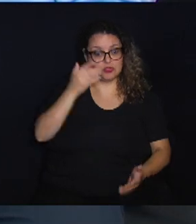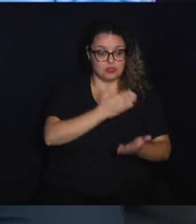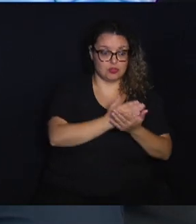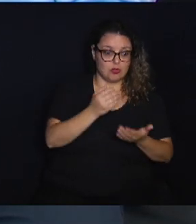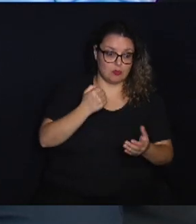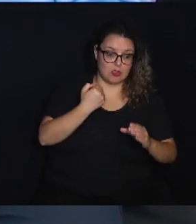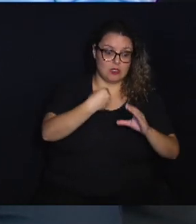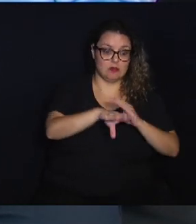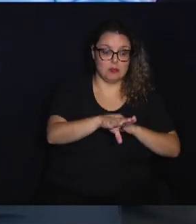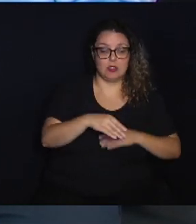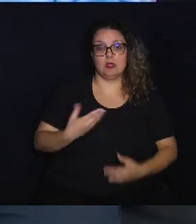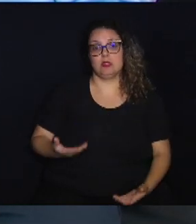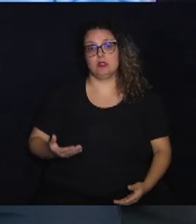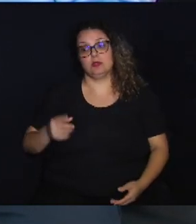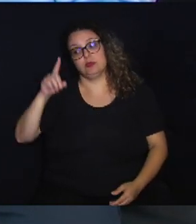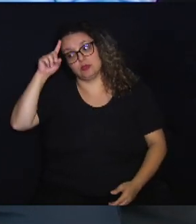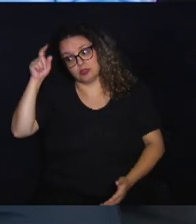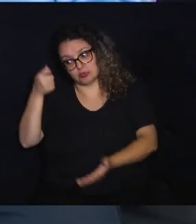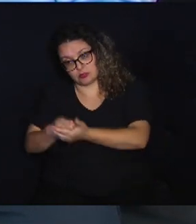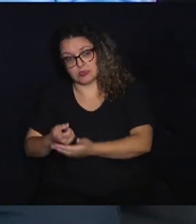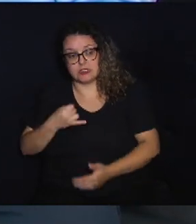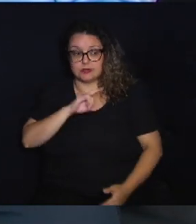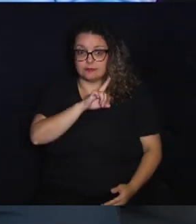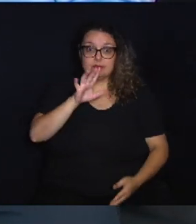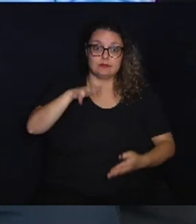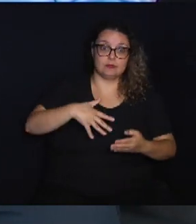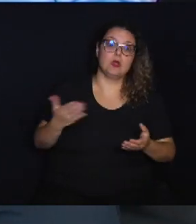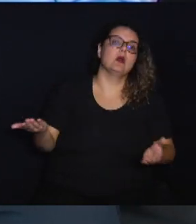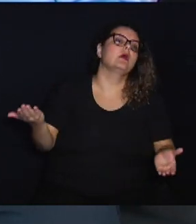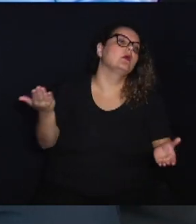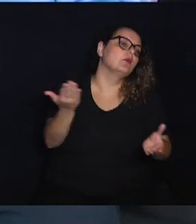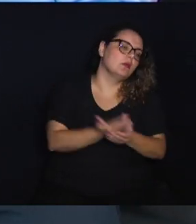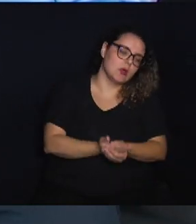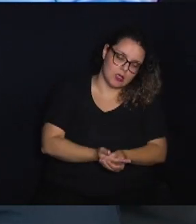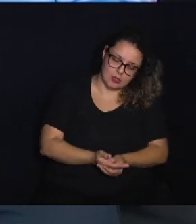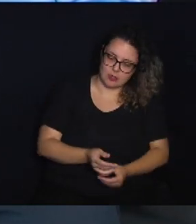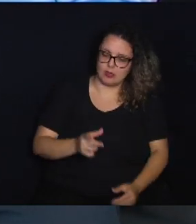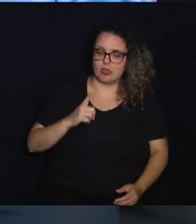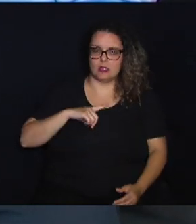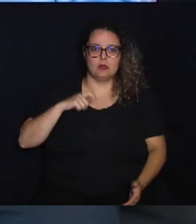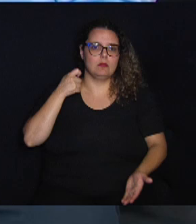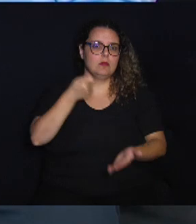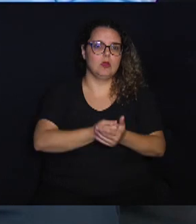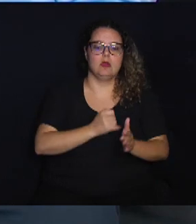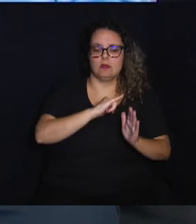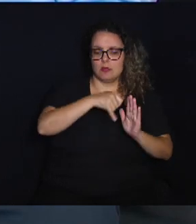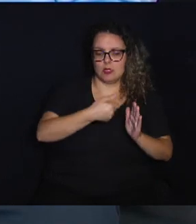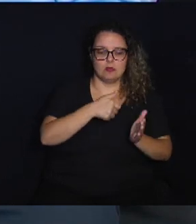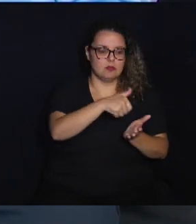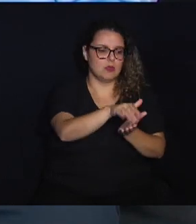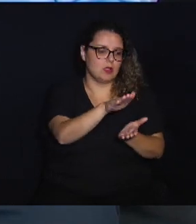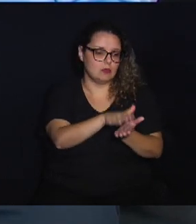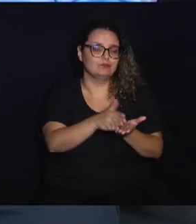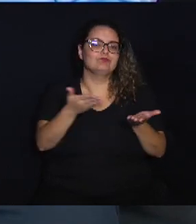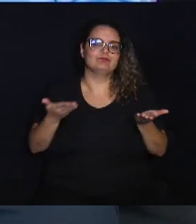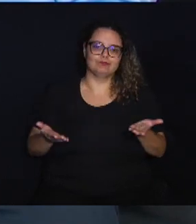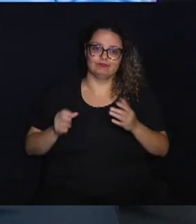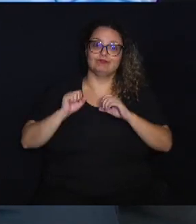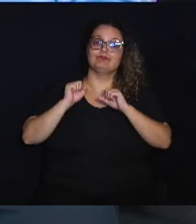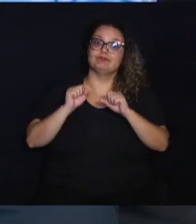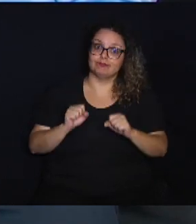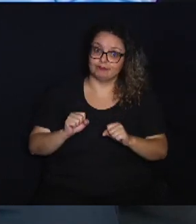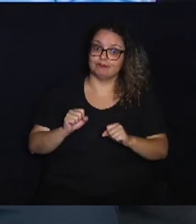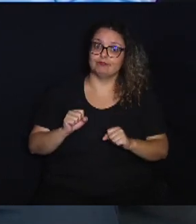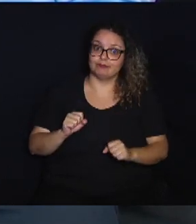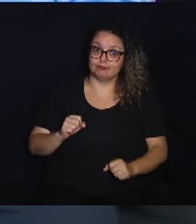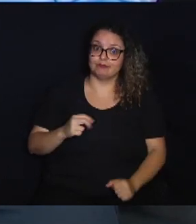gente não pagar o boleto, nós somos processados. A gente paga juros, paga multa, e aí pode até o nosso